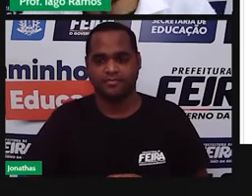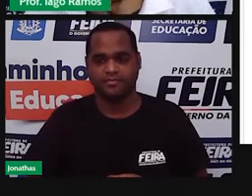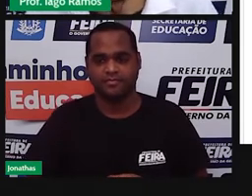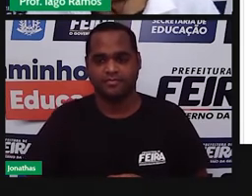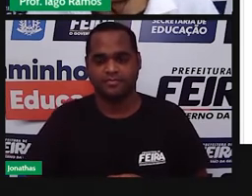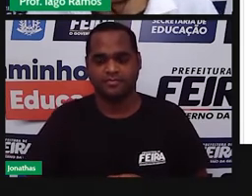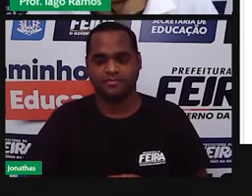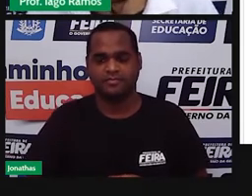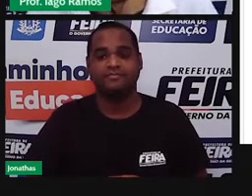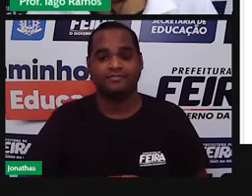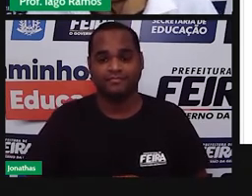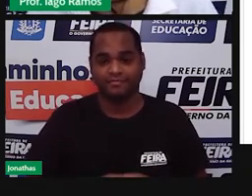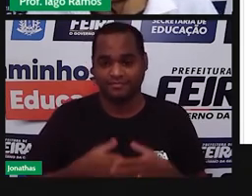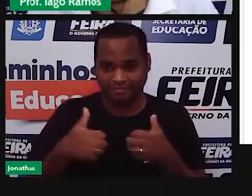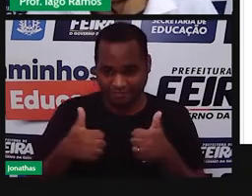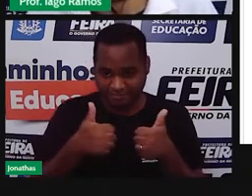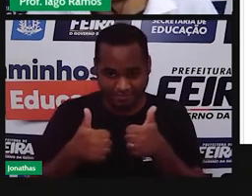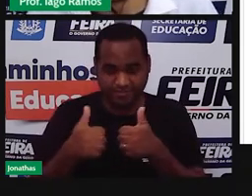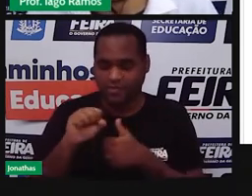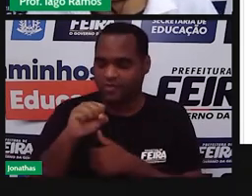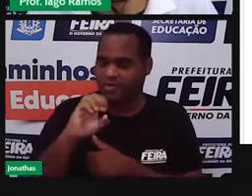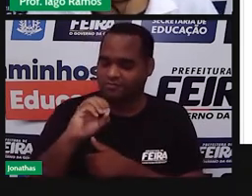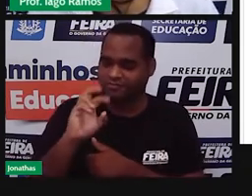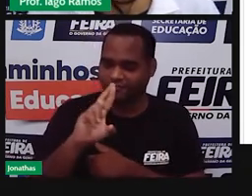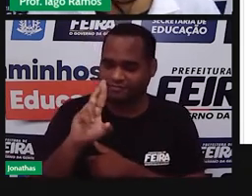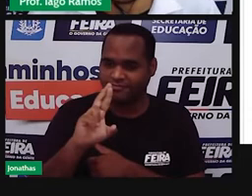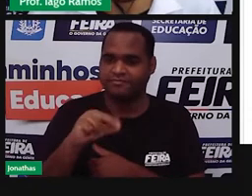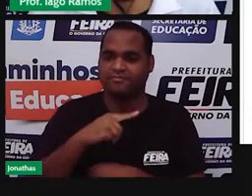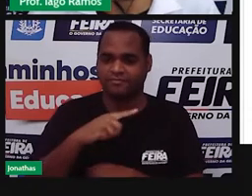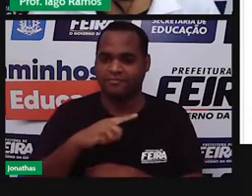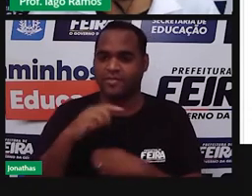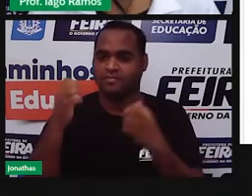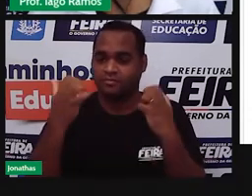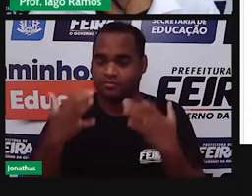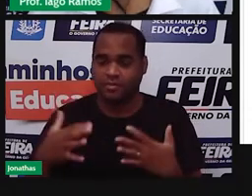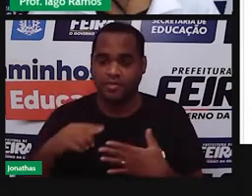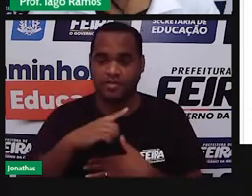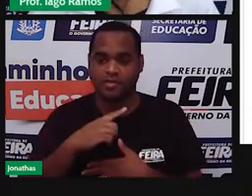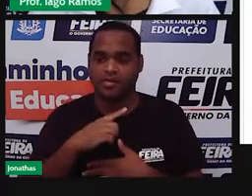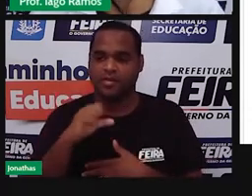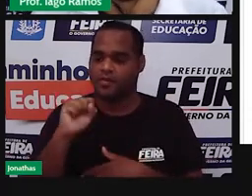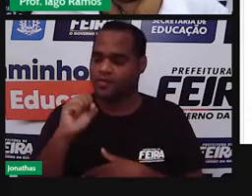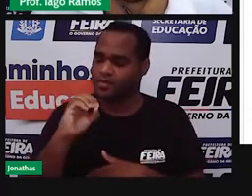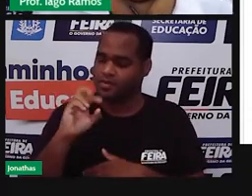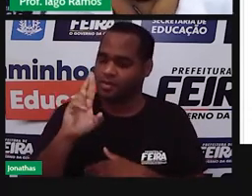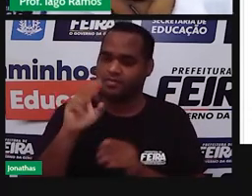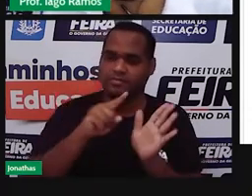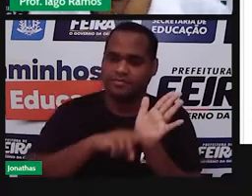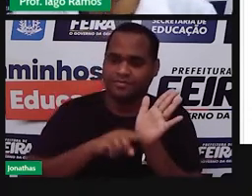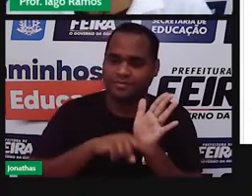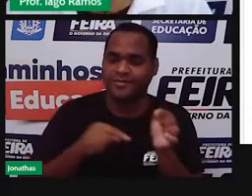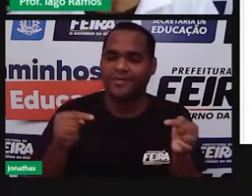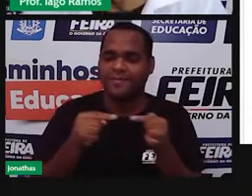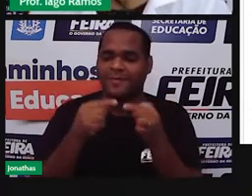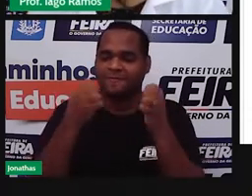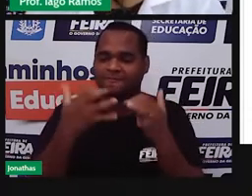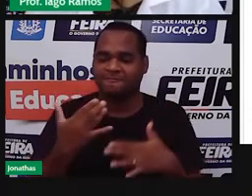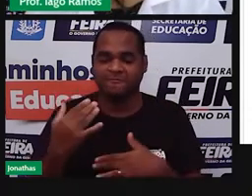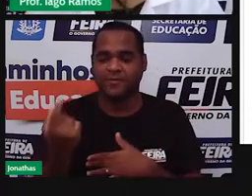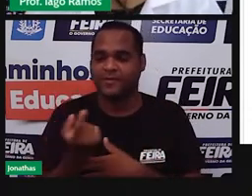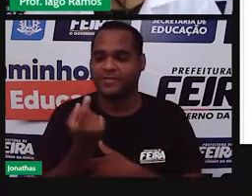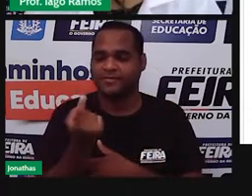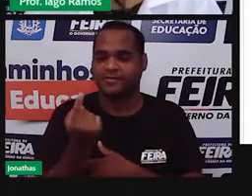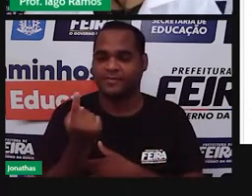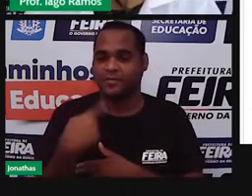Prontinho? Pronto. O total é menos R$ 80. Ou seja, esses menos R$ 80 significa que eu fiquei